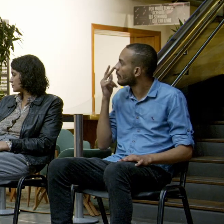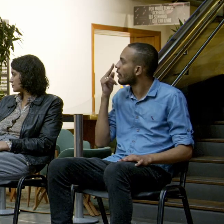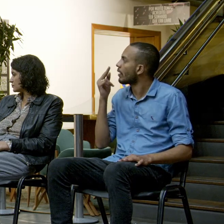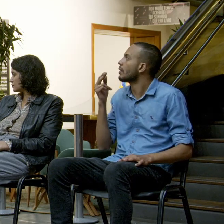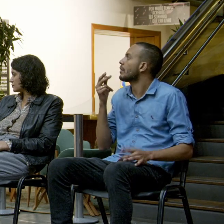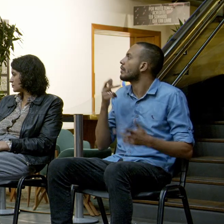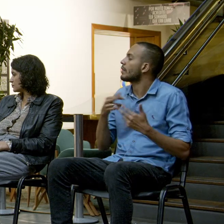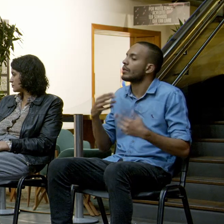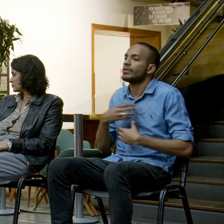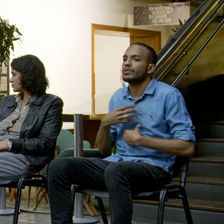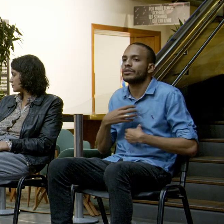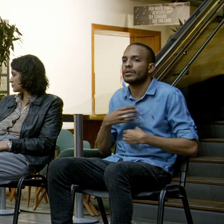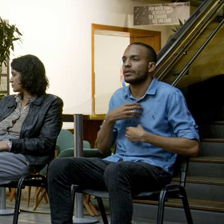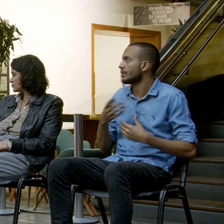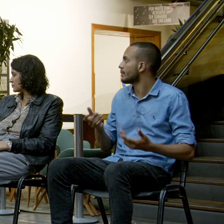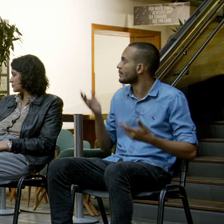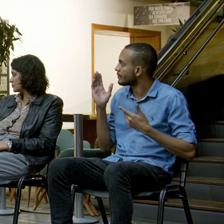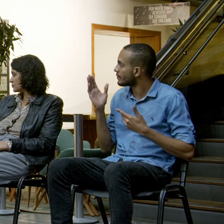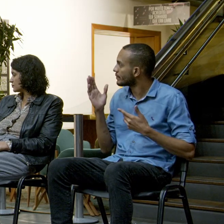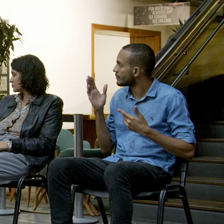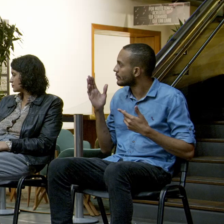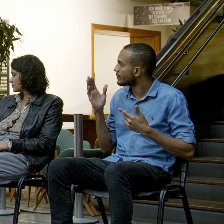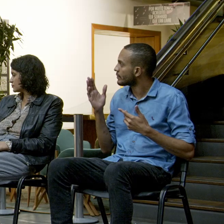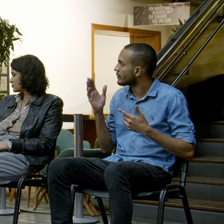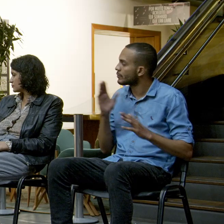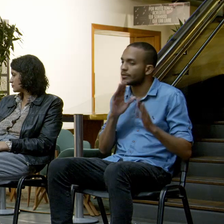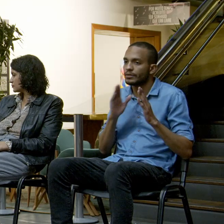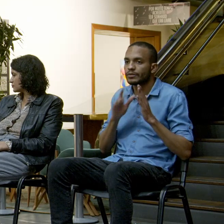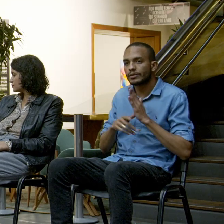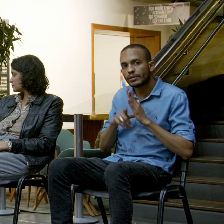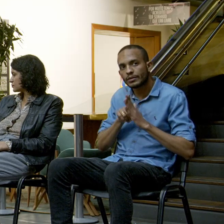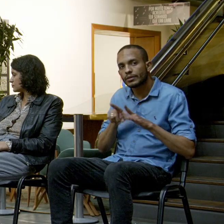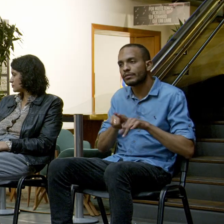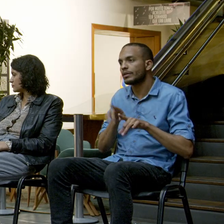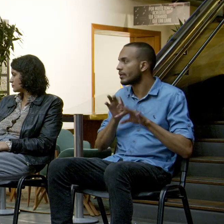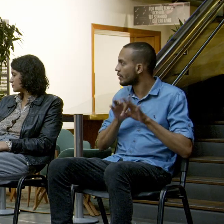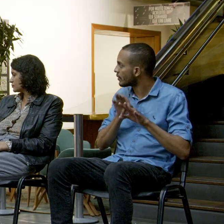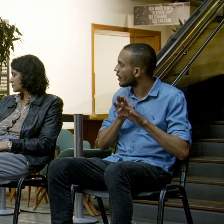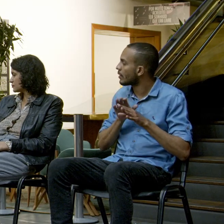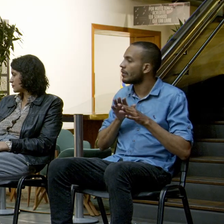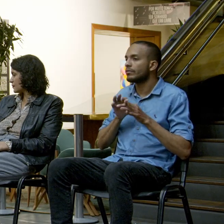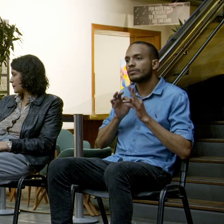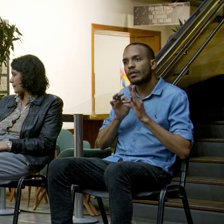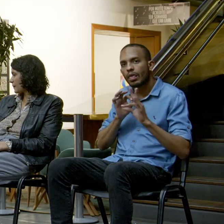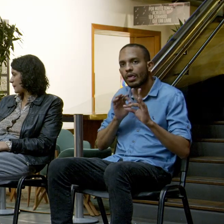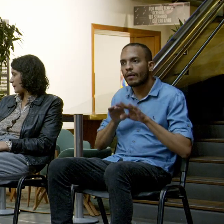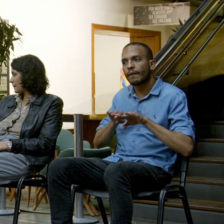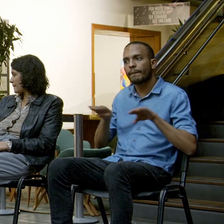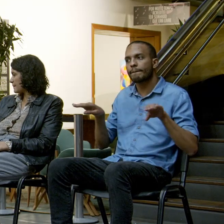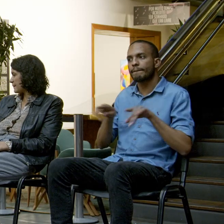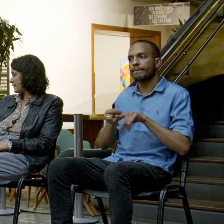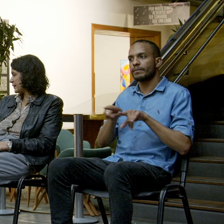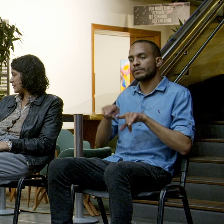sujeitos, ou metonímia de sujeitos, no momento anterior ao discurso organizado, linear, autoritário